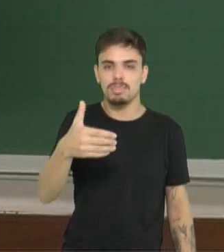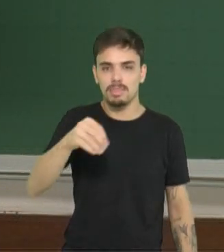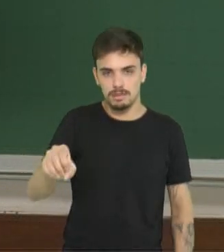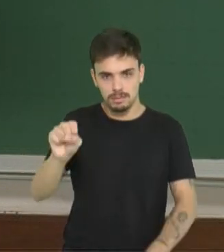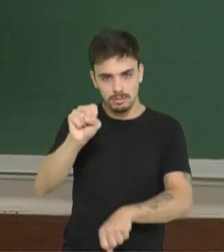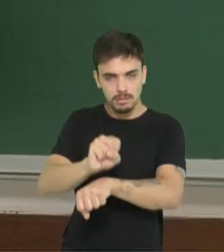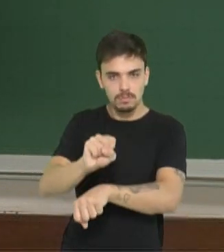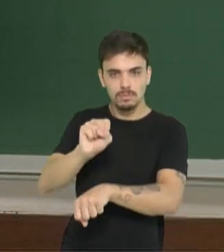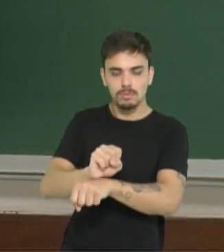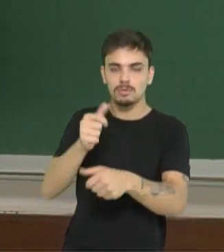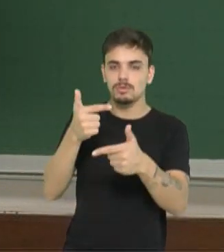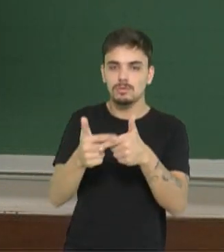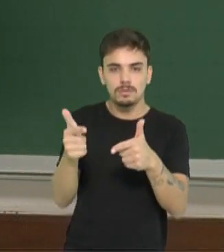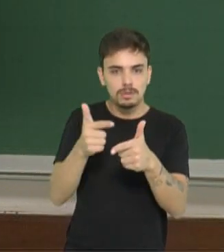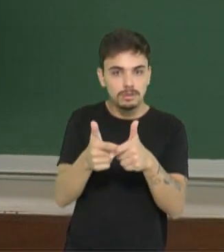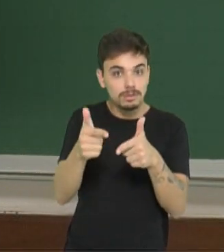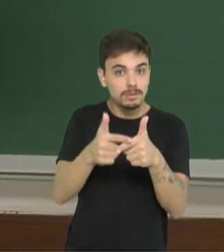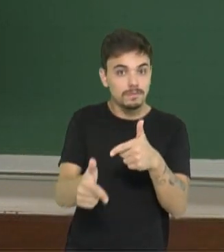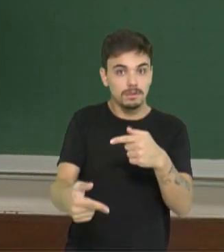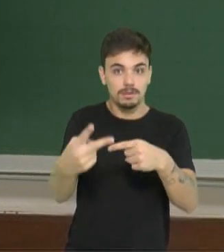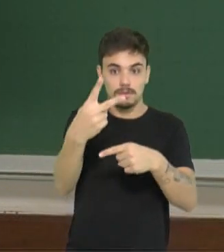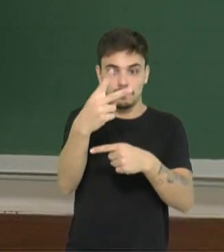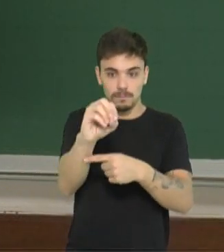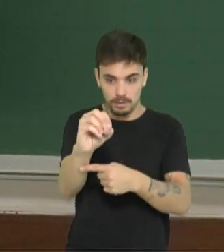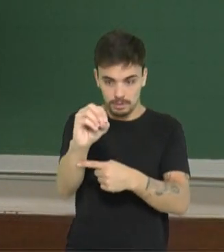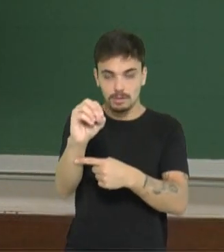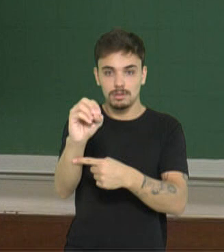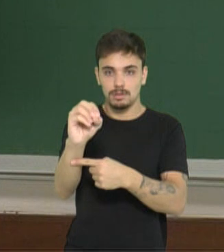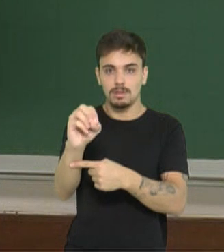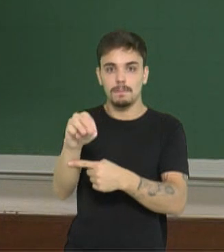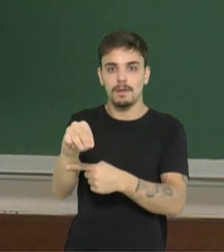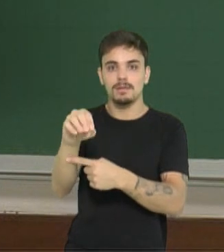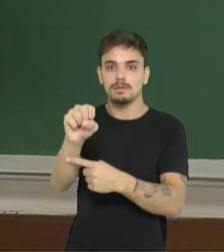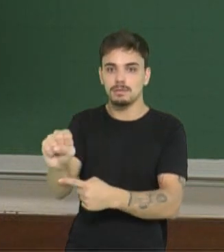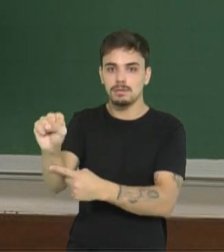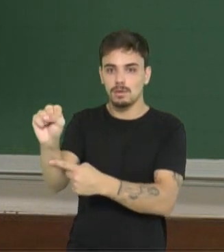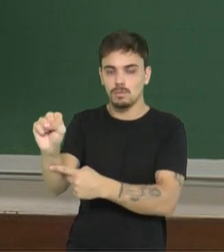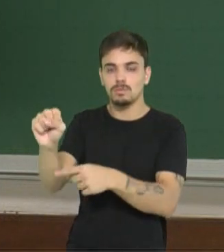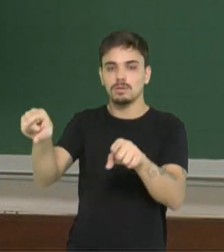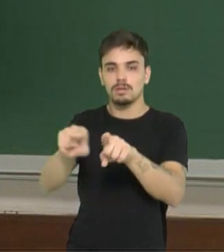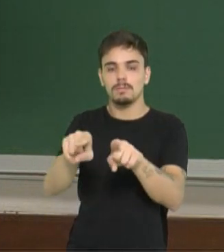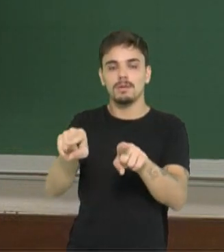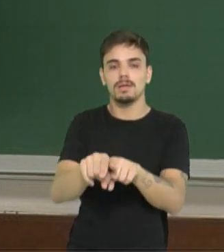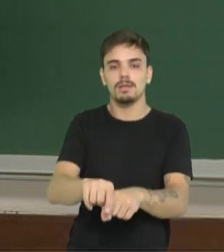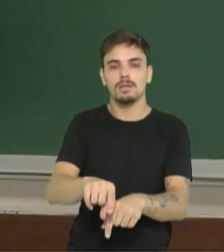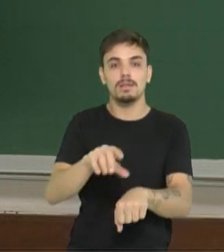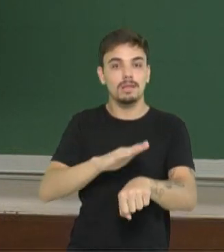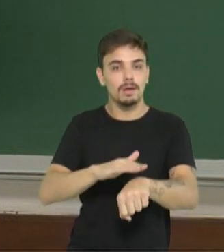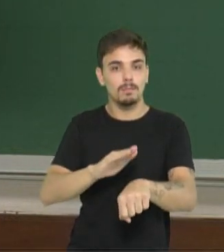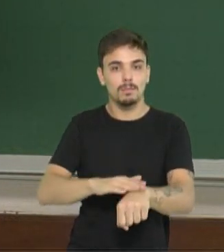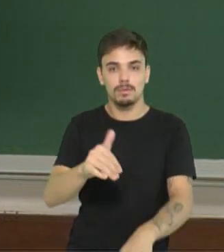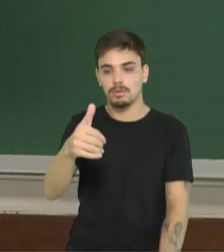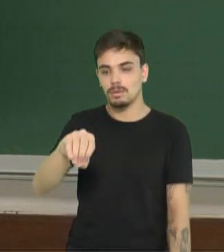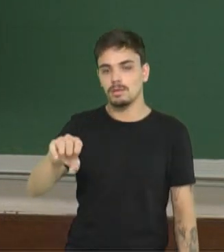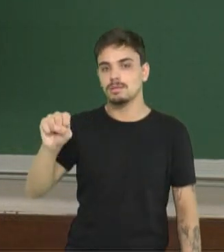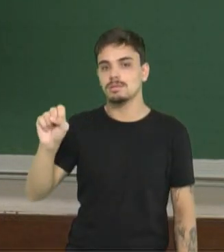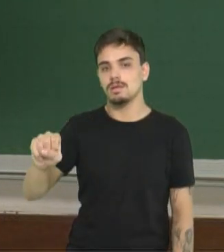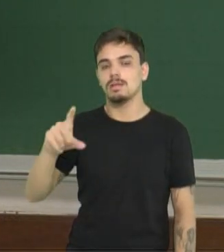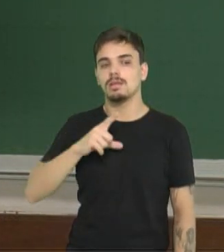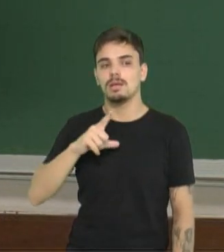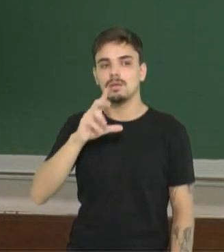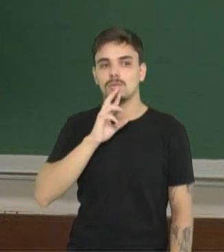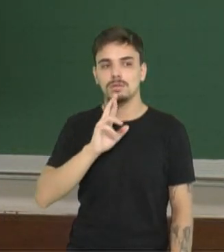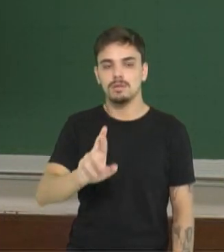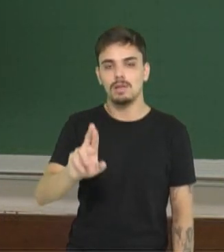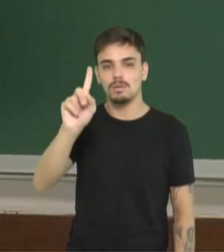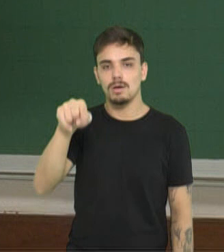Então, dividindo o 20 metros por segundo pelo tempo de 10 segundos, o resultado que a gente